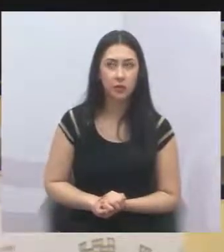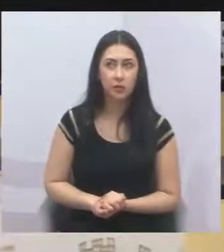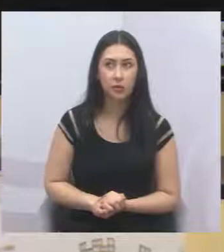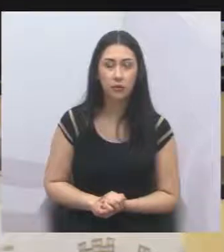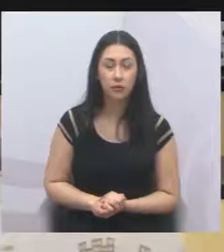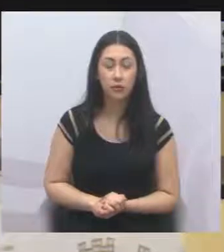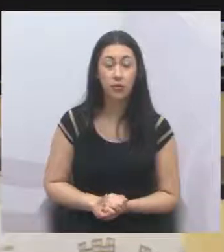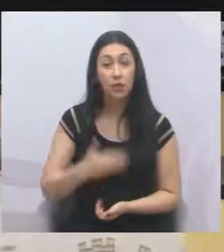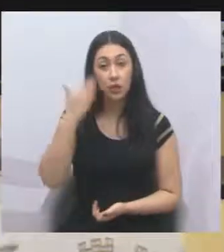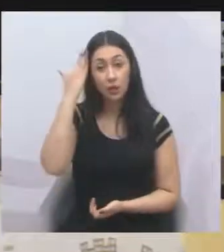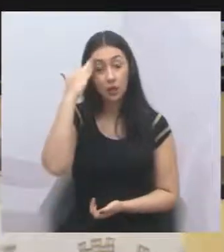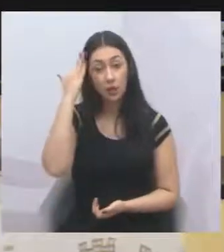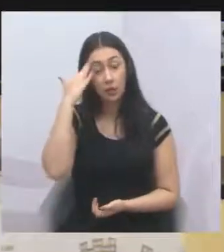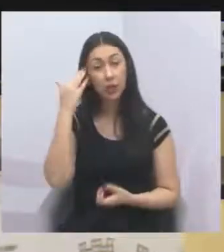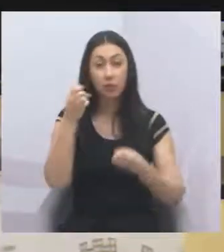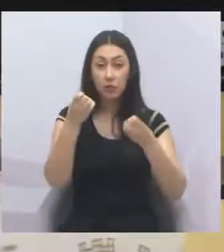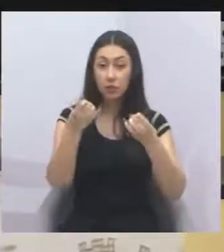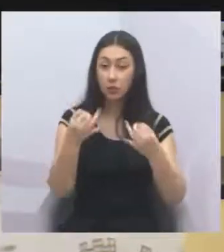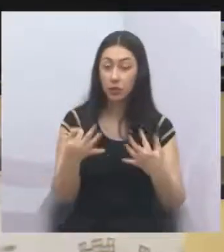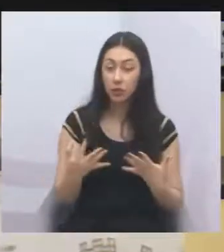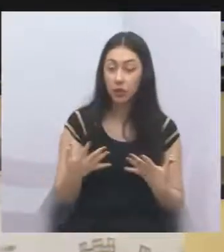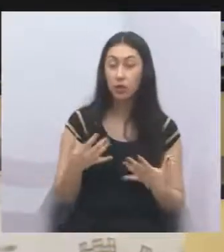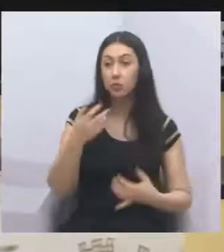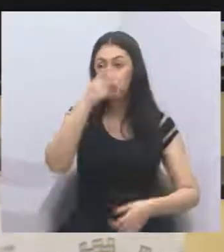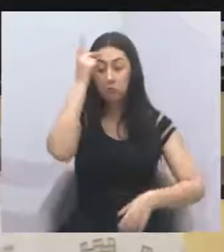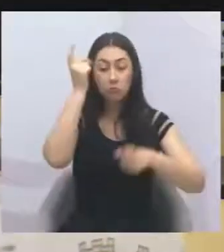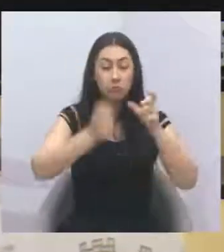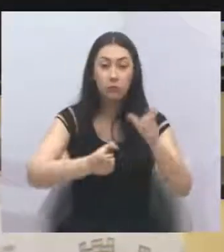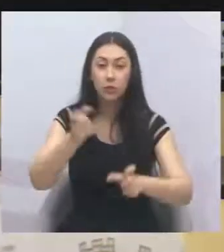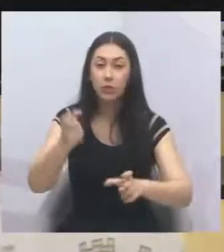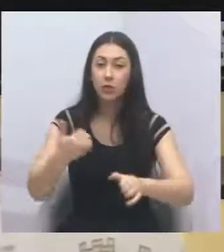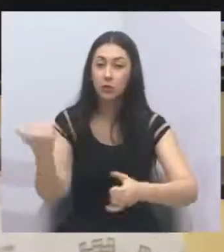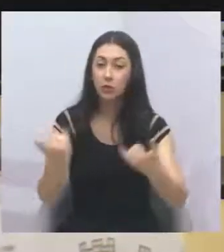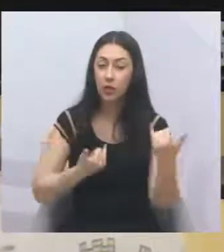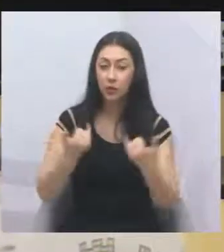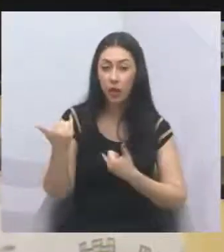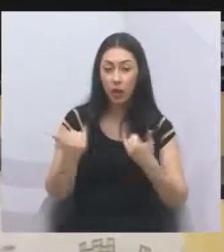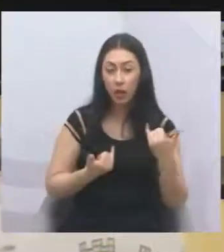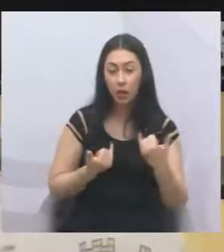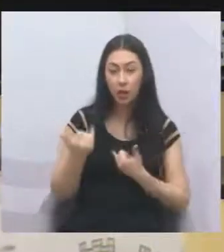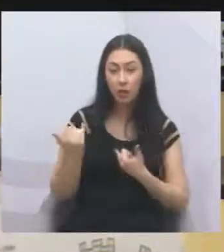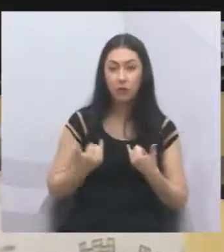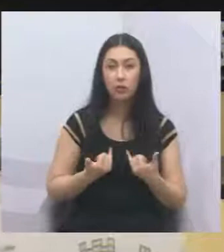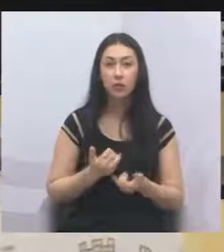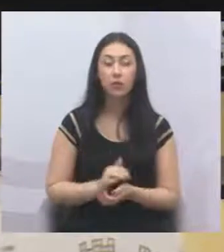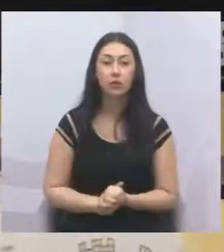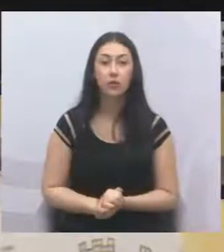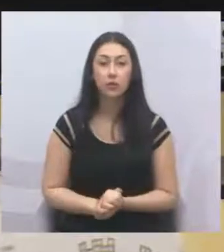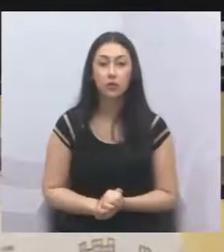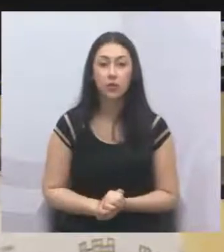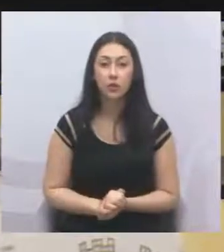a informação obtida por esse vereador dos munícipes que utilizam a referida linha de ônibus,